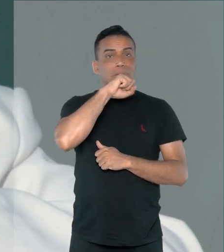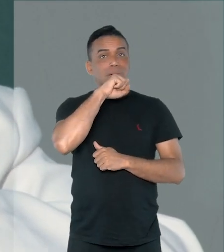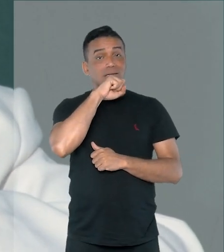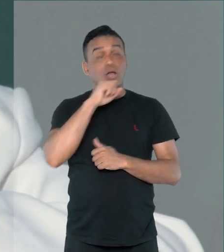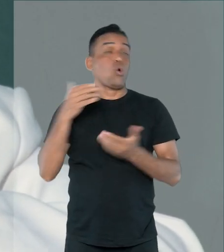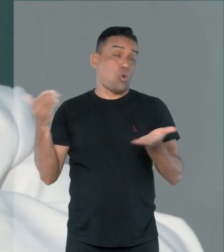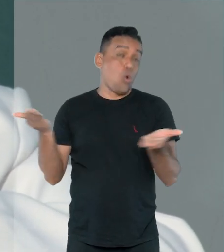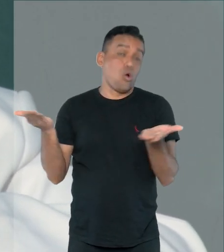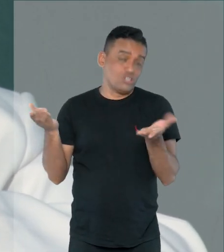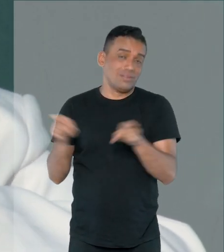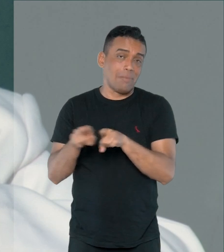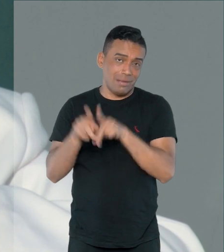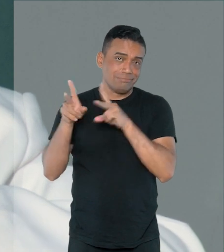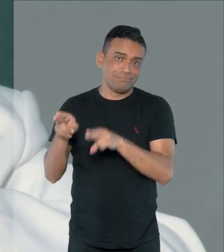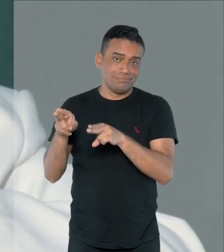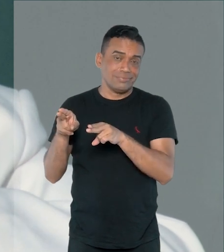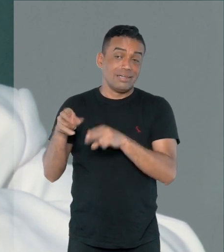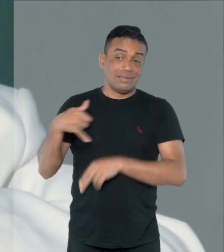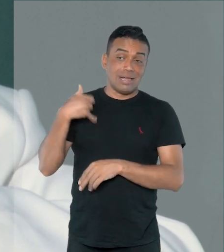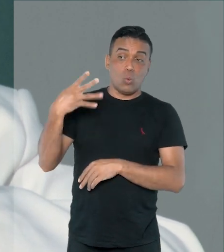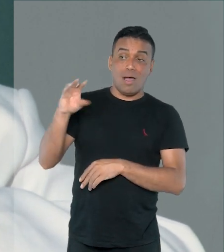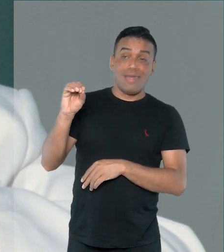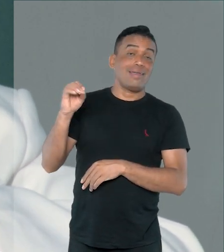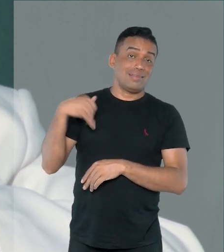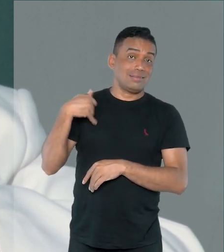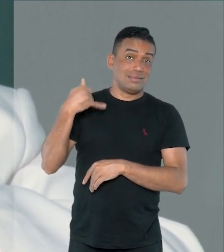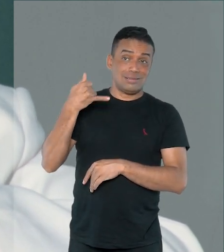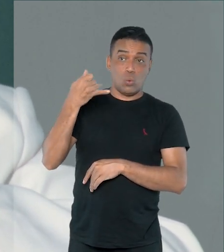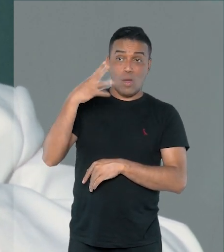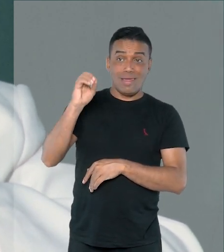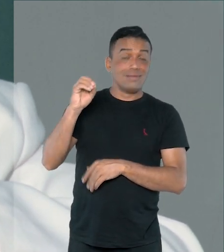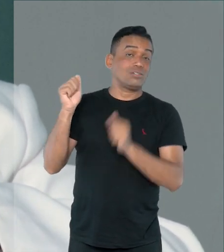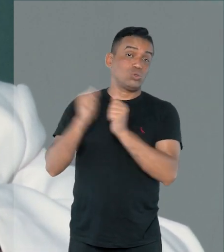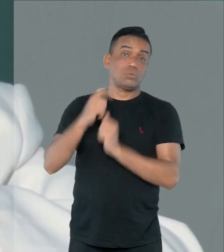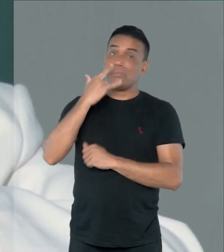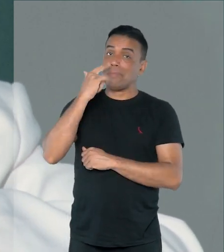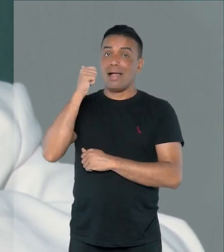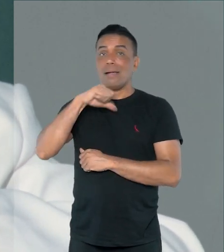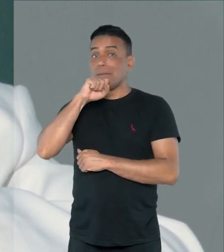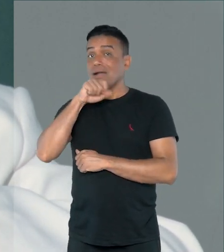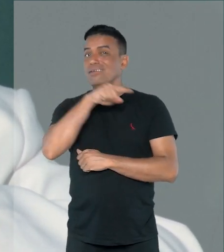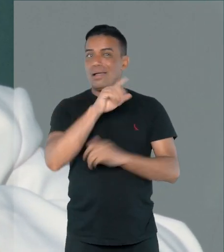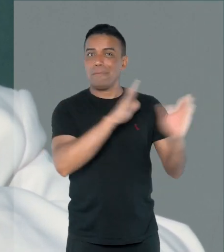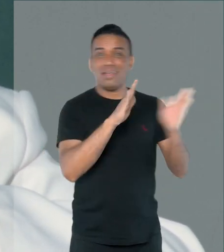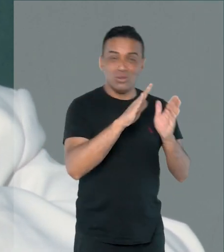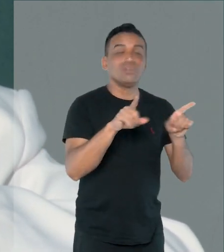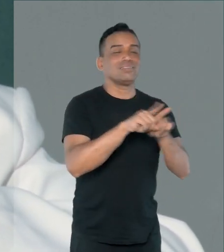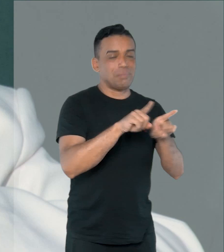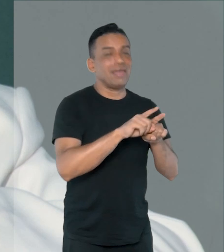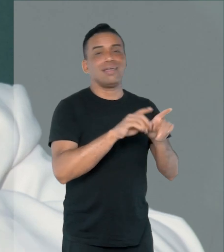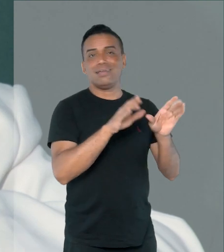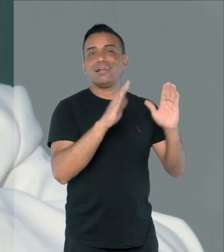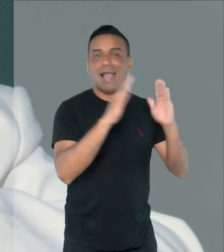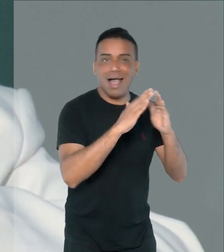anos morando com papi e mami. Então, naquela época também morava com papai e mamãe. Todos eles não tinham dinheiro. Então, Luiz